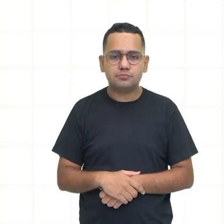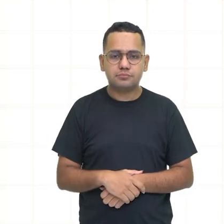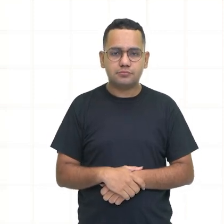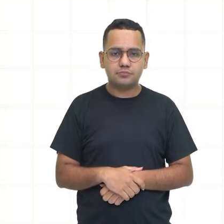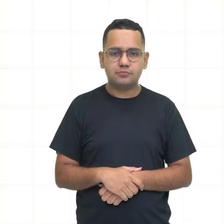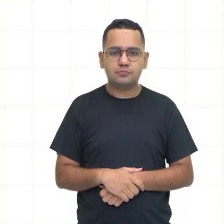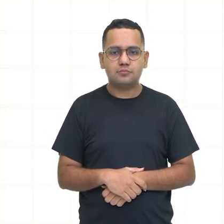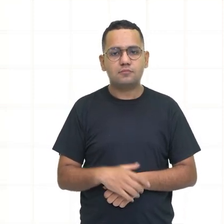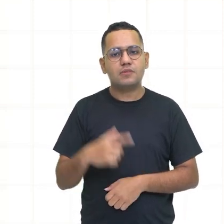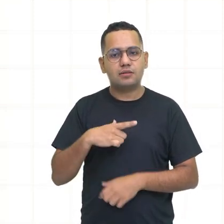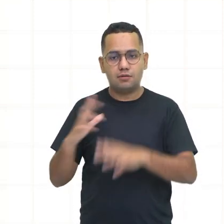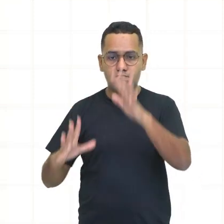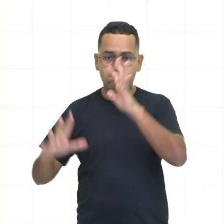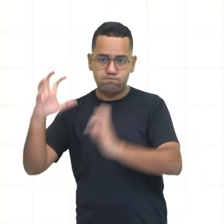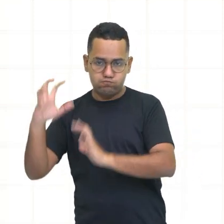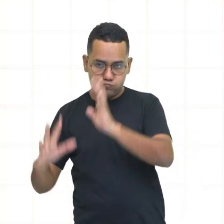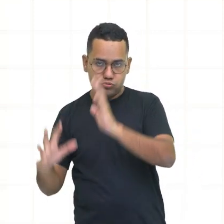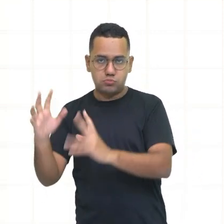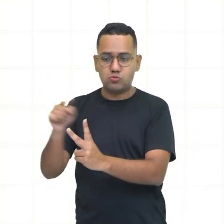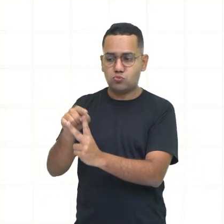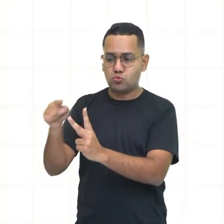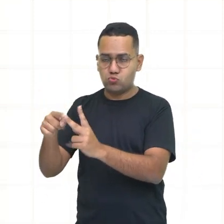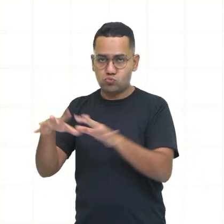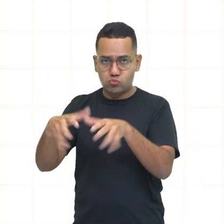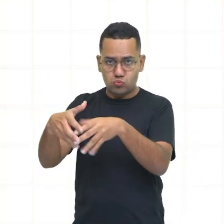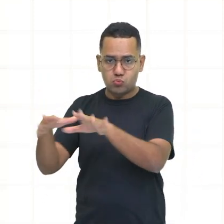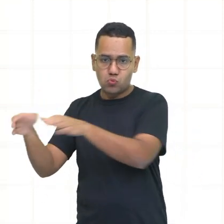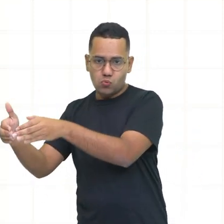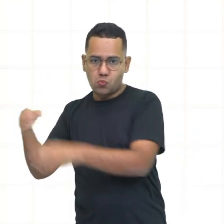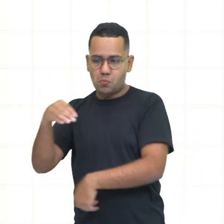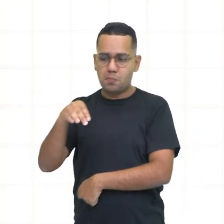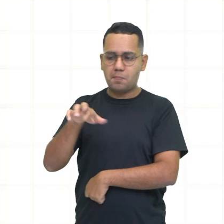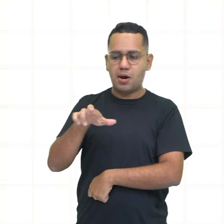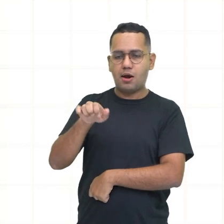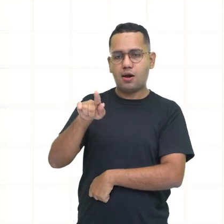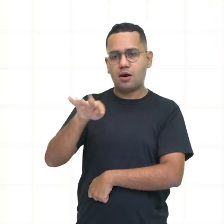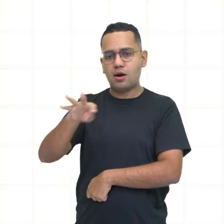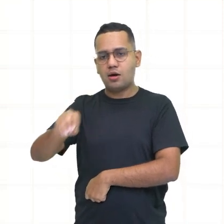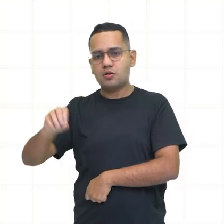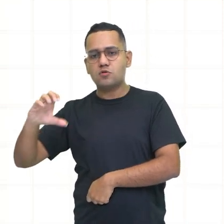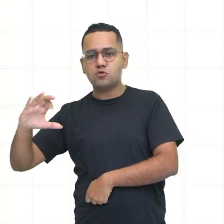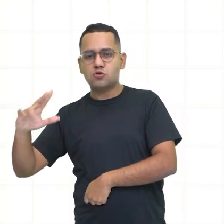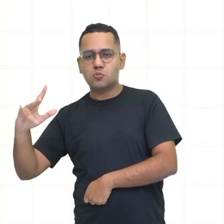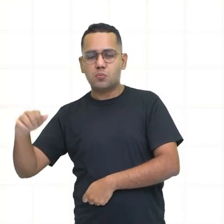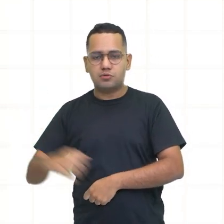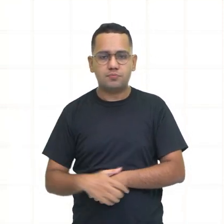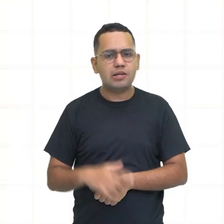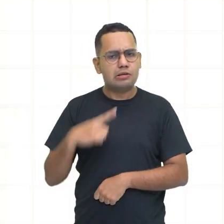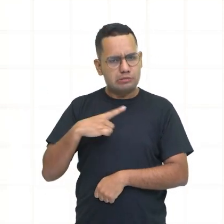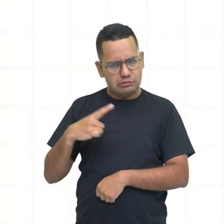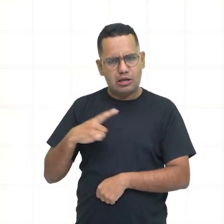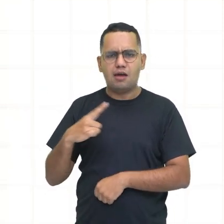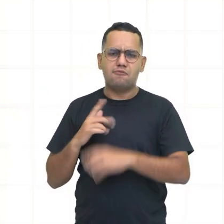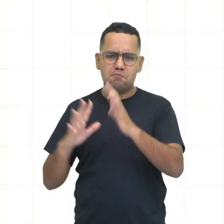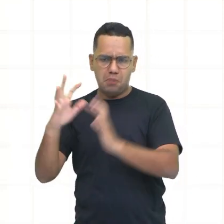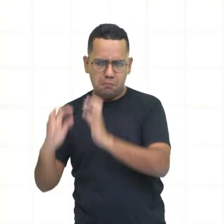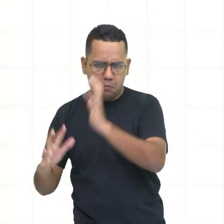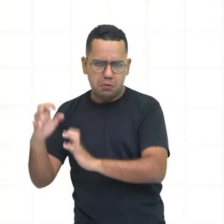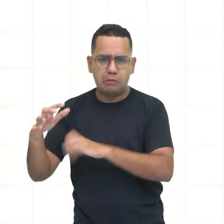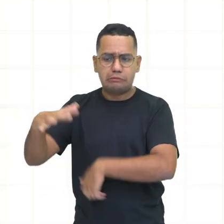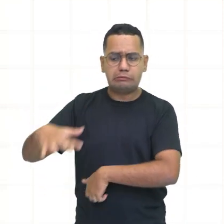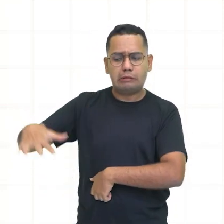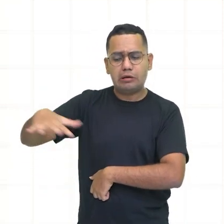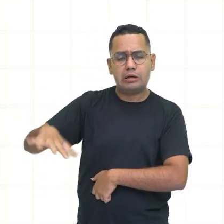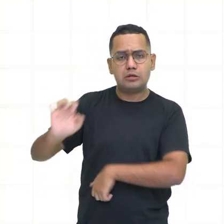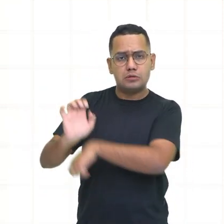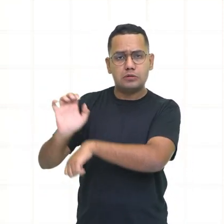quê? Conflitos armados entre maragatos e chimangos, batalhas em diversas localidades do Rio Grande